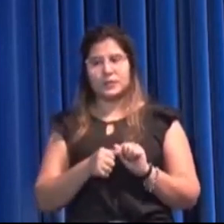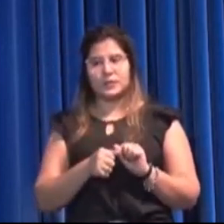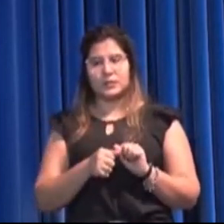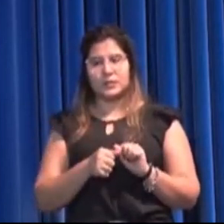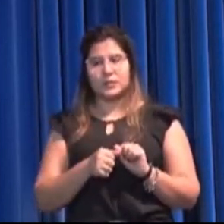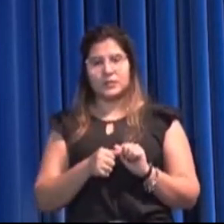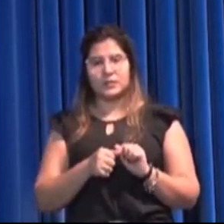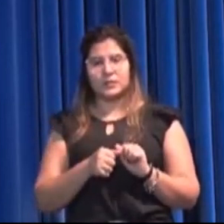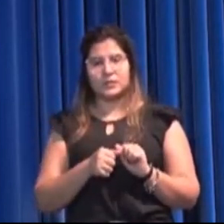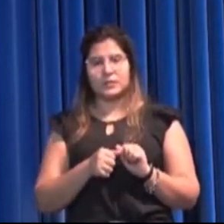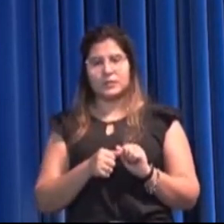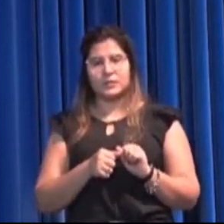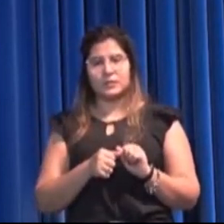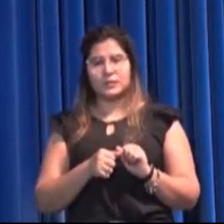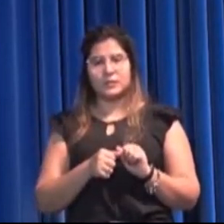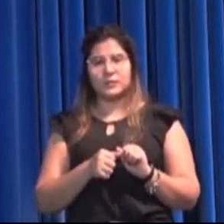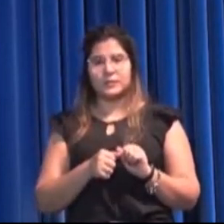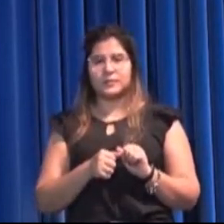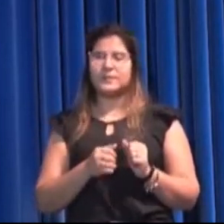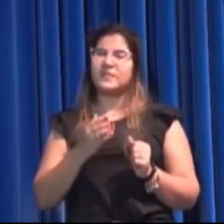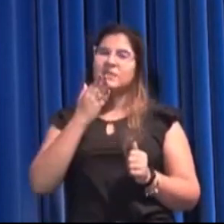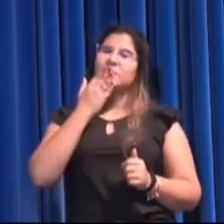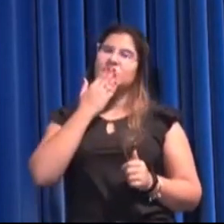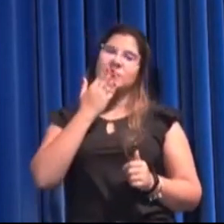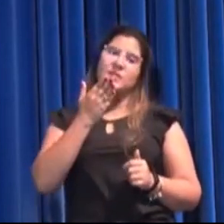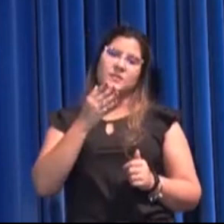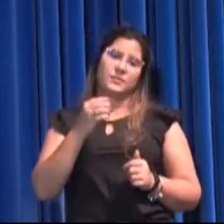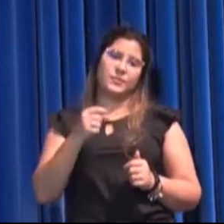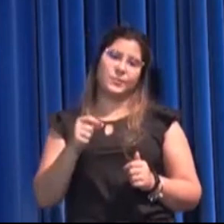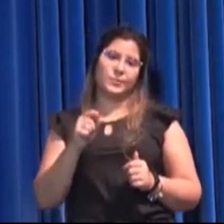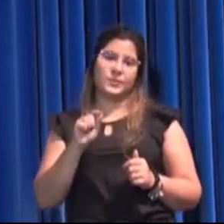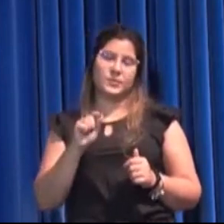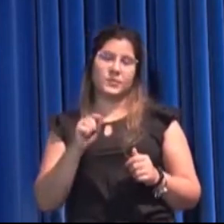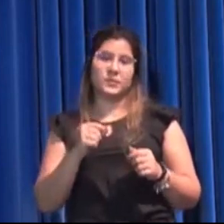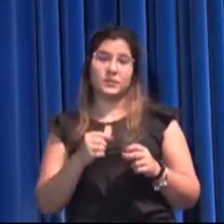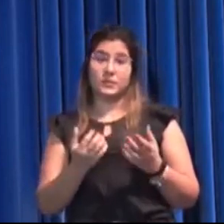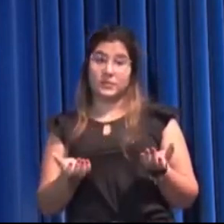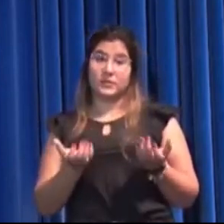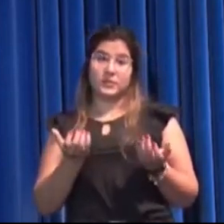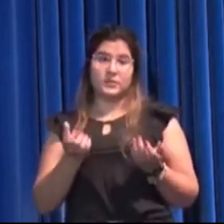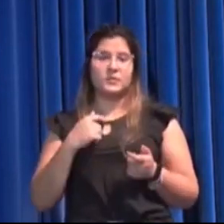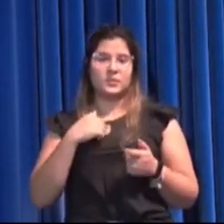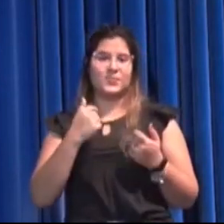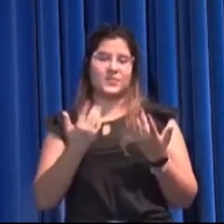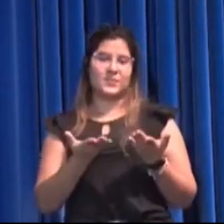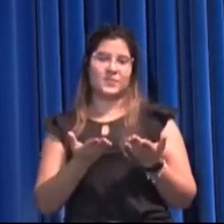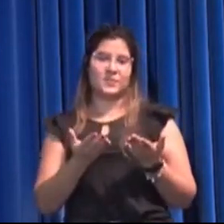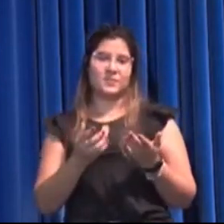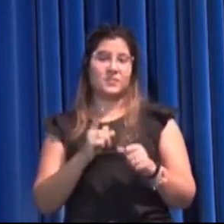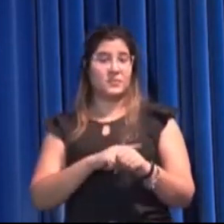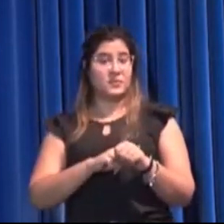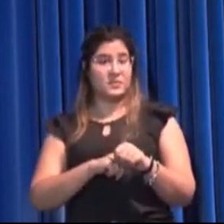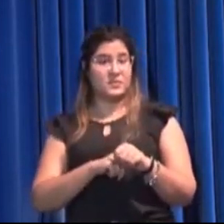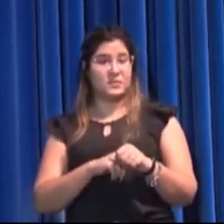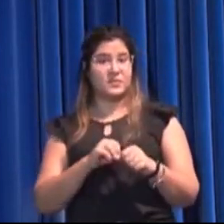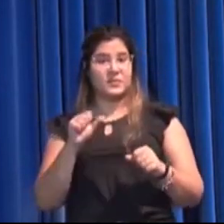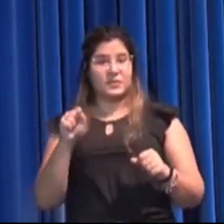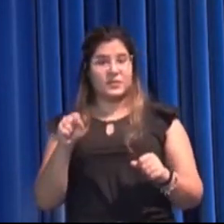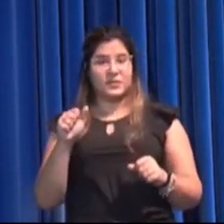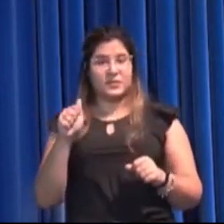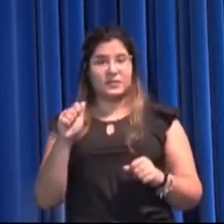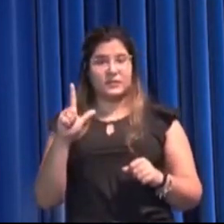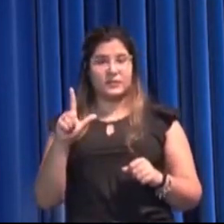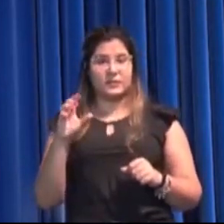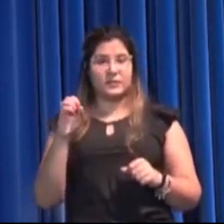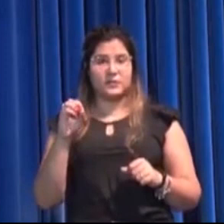Ele exclama, né? Pede o que quiseres que eu te dê. Naquele momento Salomão, então, não poderia